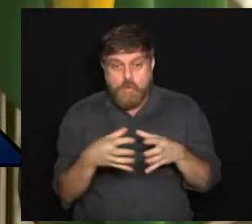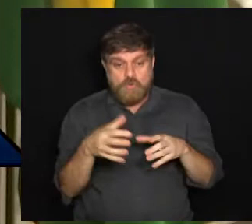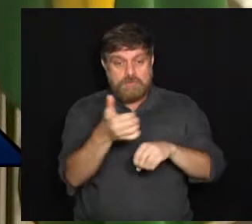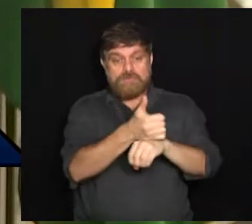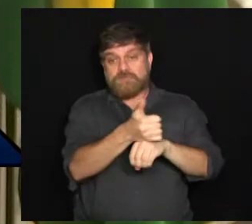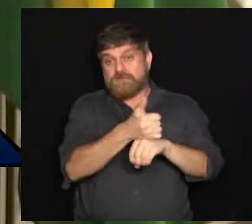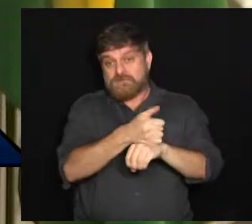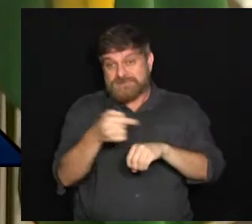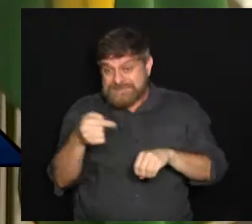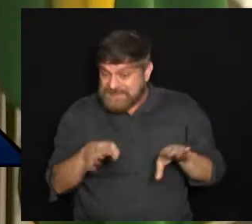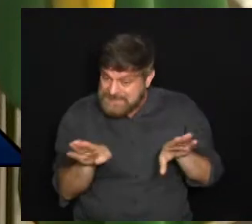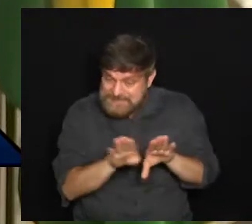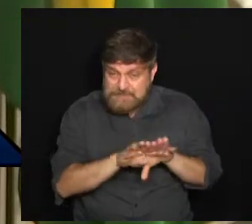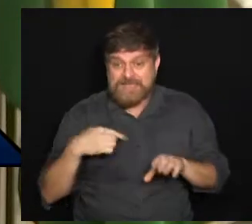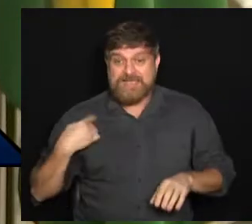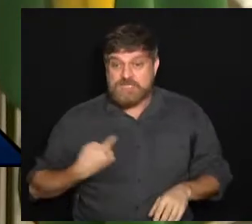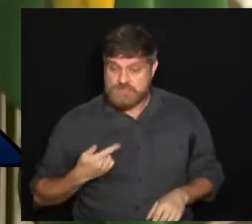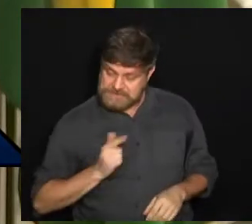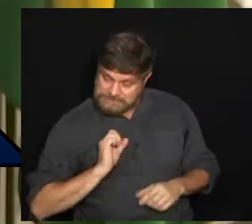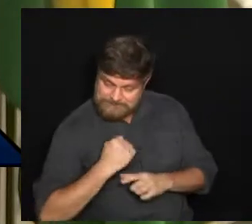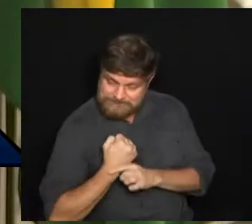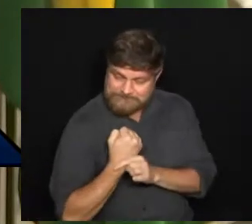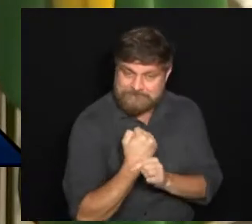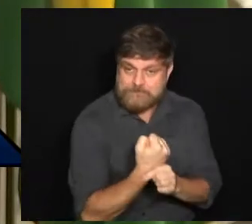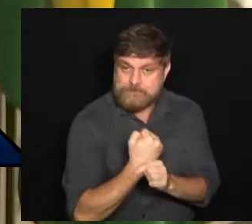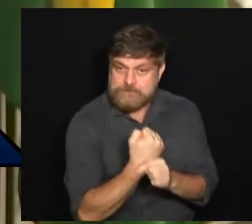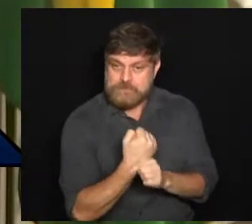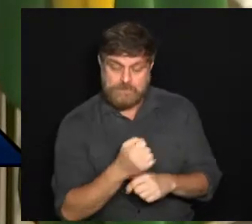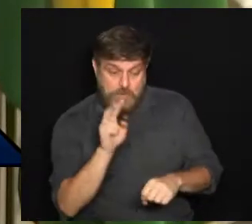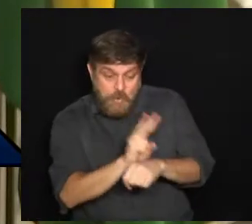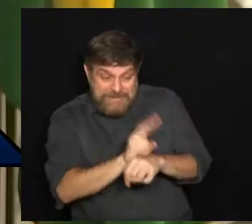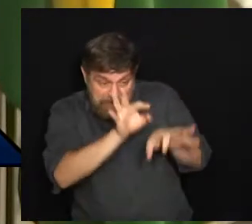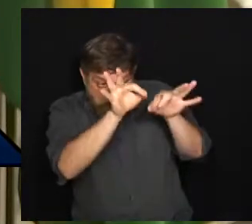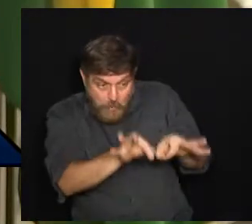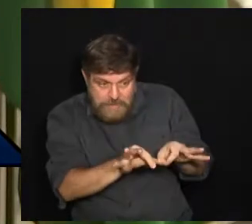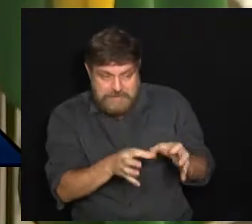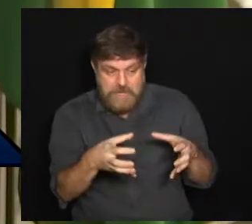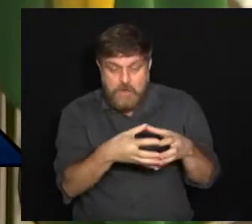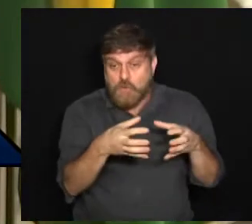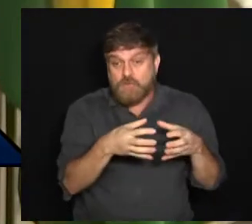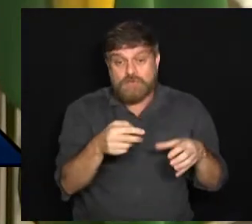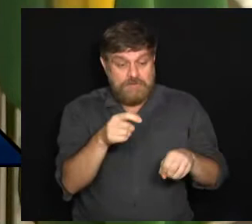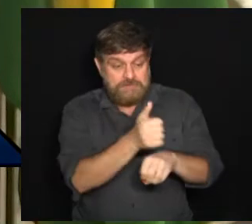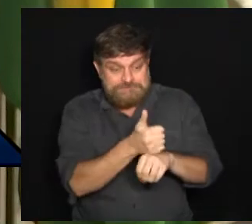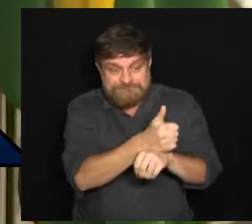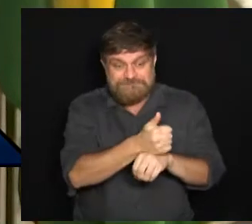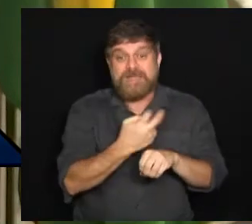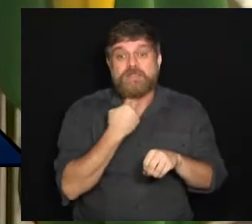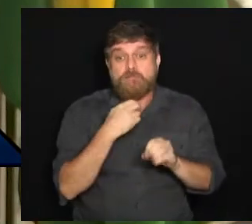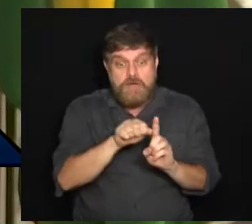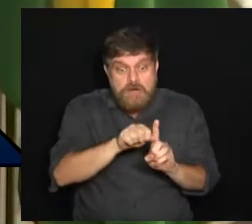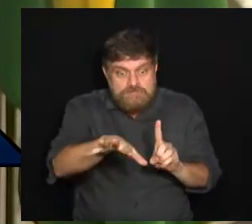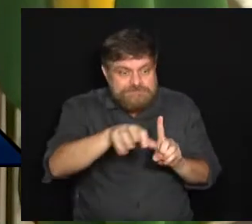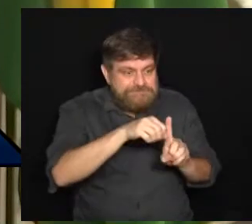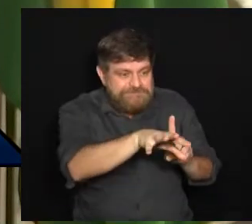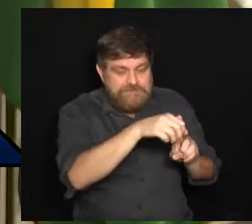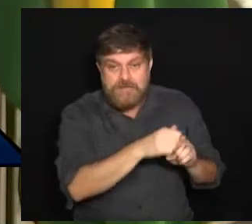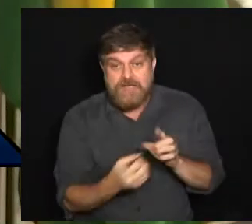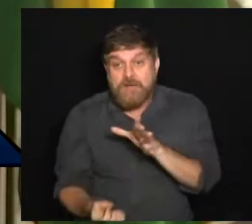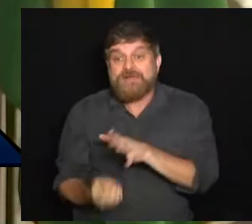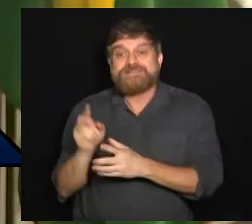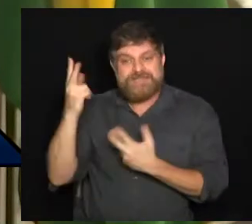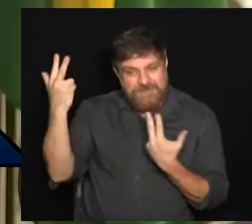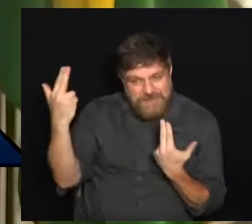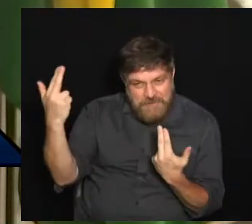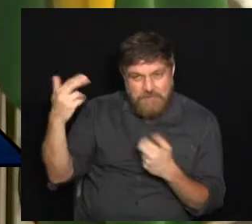forma. Né? A gente garantindo proteção adequada, as equipes não se tornam agentes de disseminação do vírus, como aconteceu na Itália,